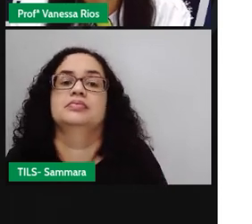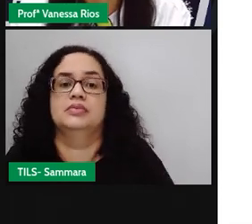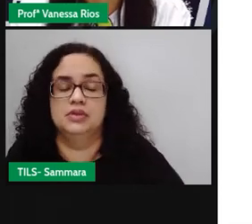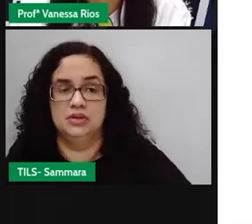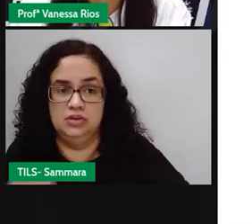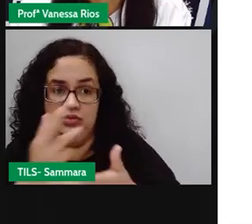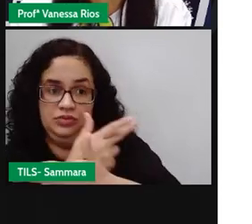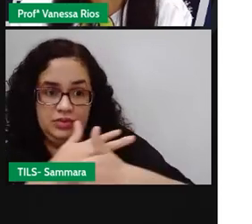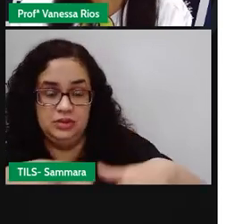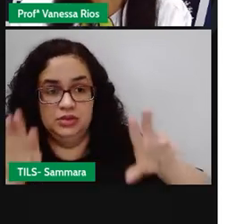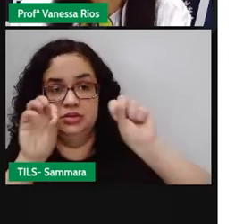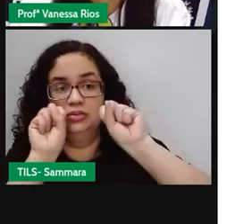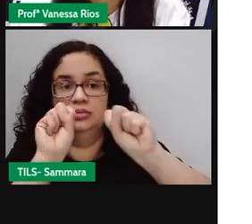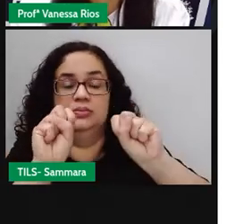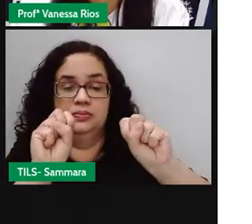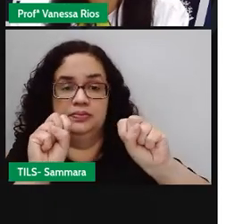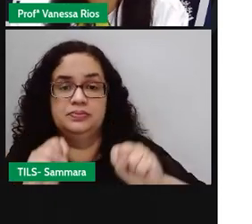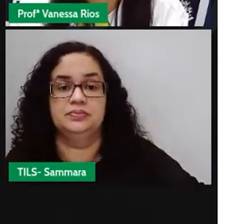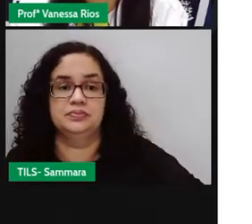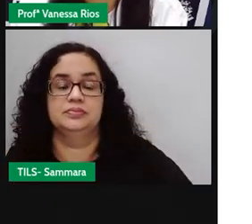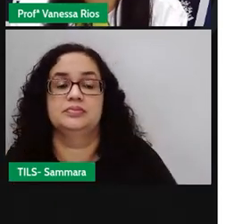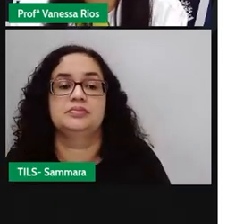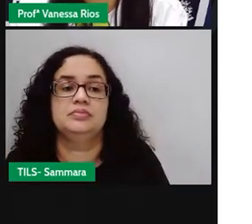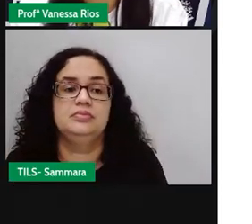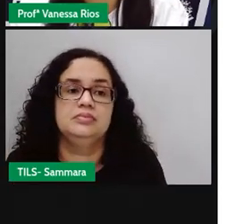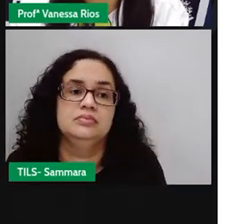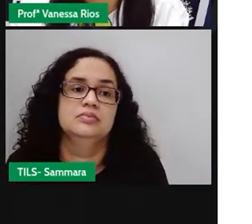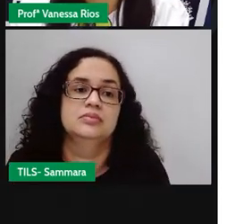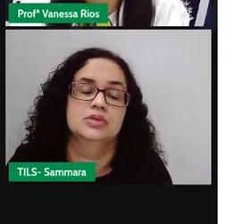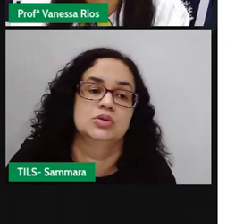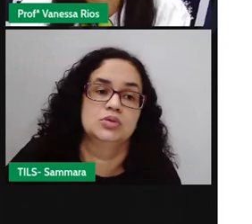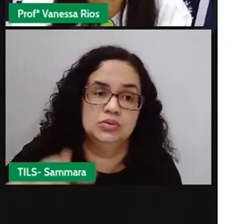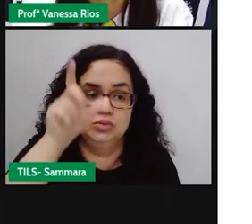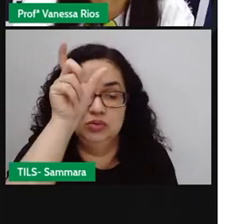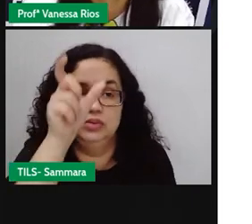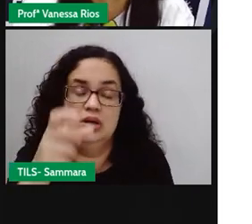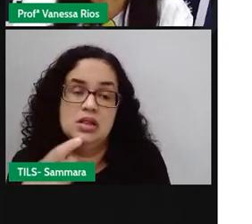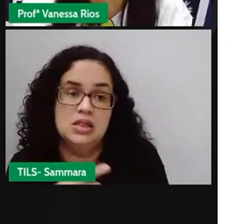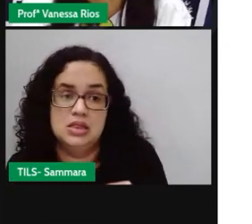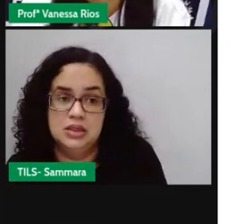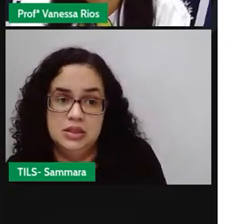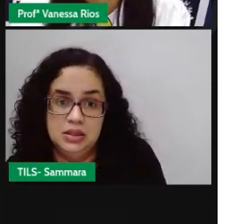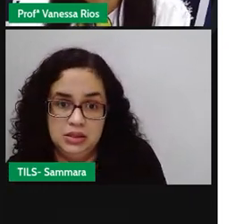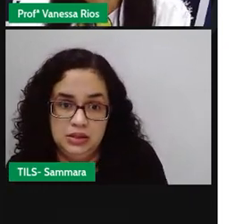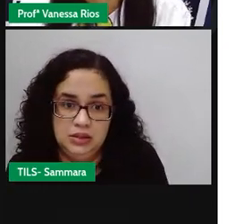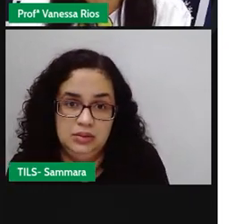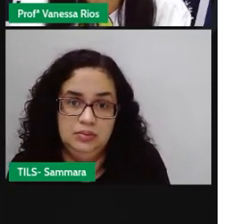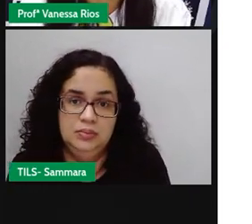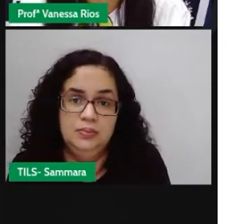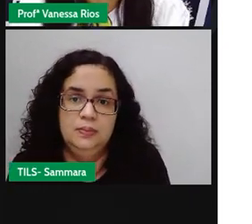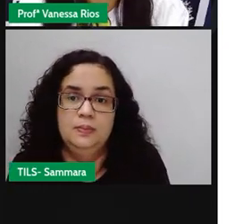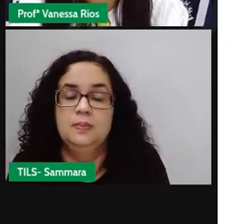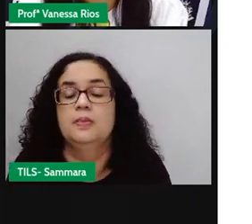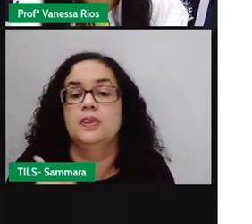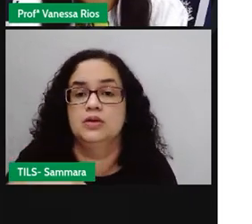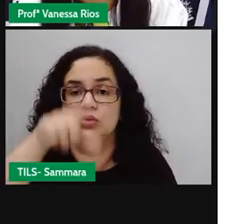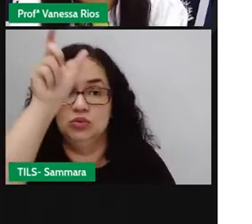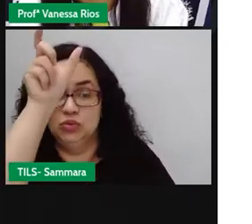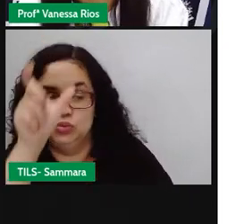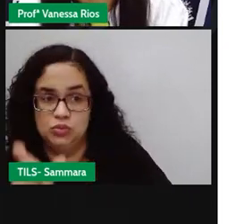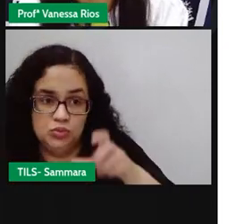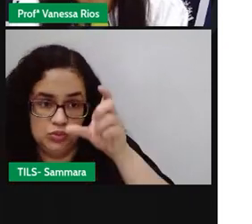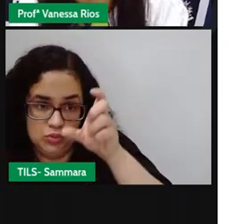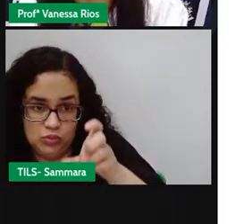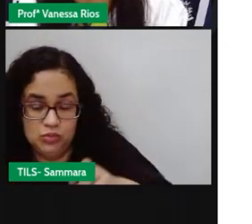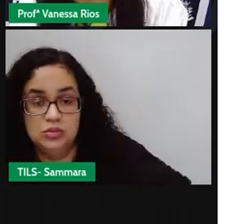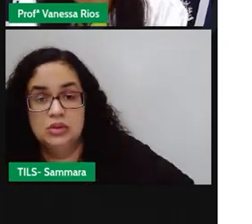em várias possibilidades, né? Fazer com que os outros personagens apareçam nesse momento, trazer um outro personagem